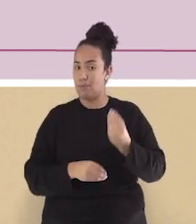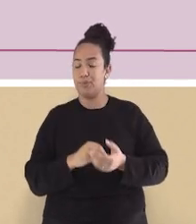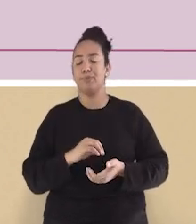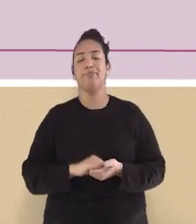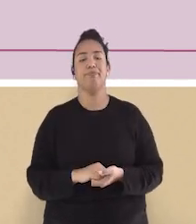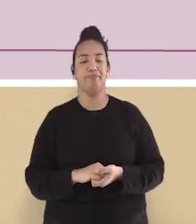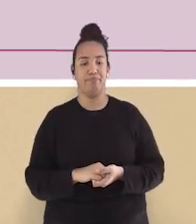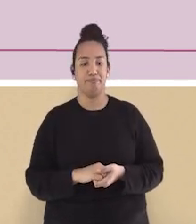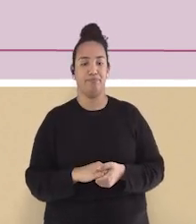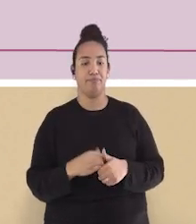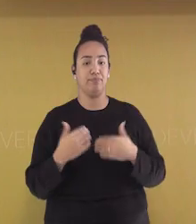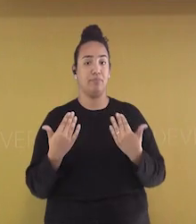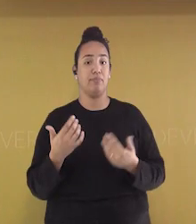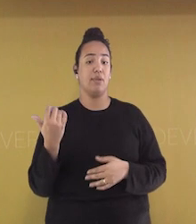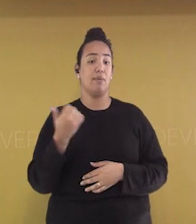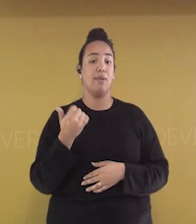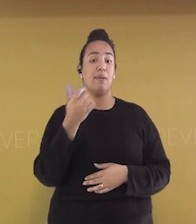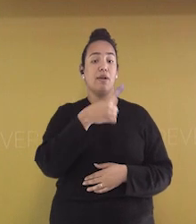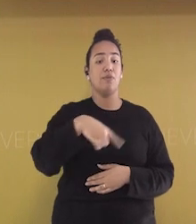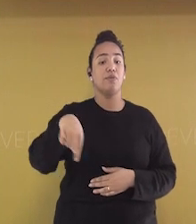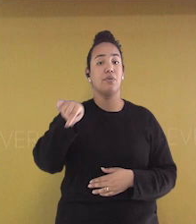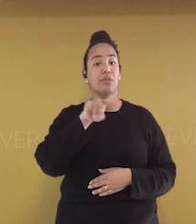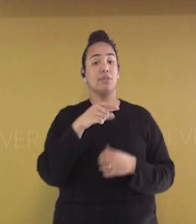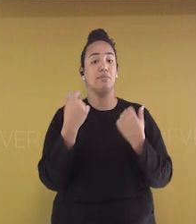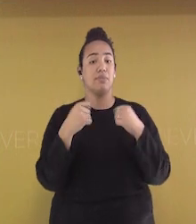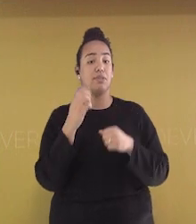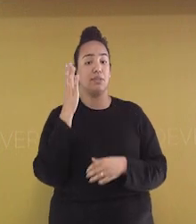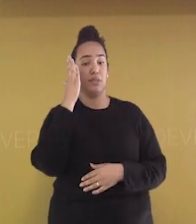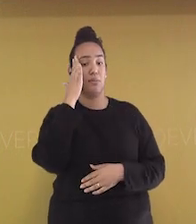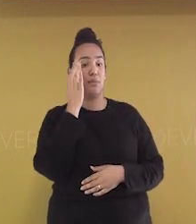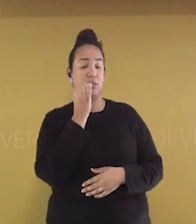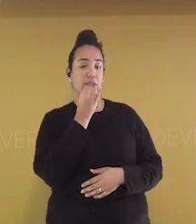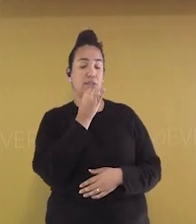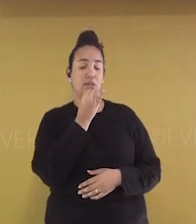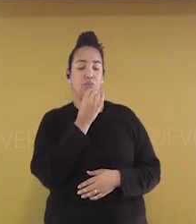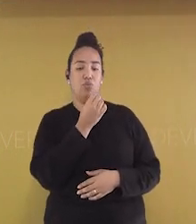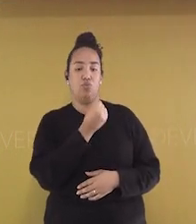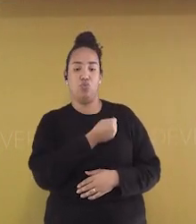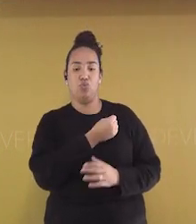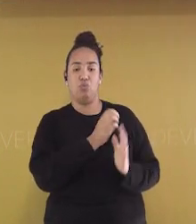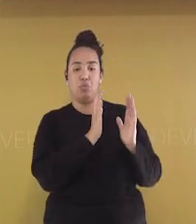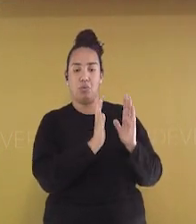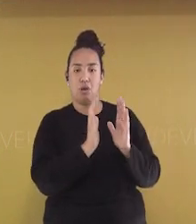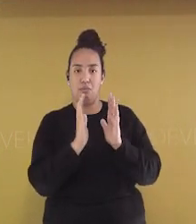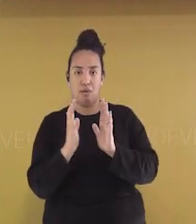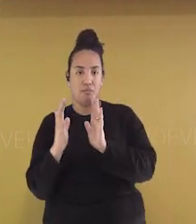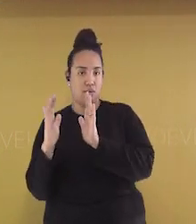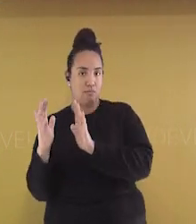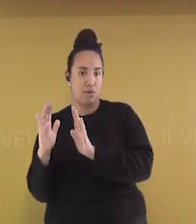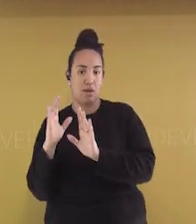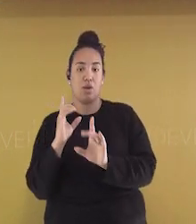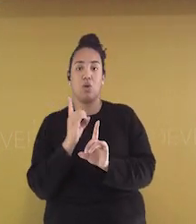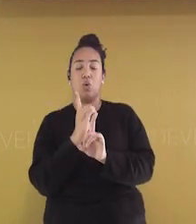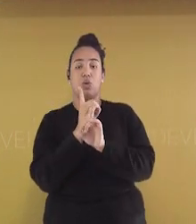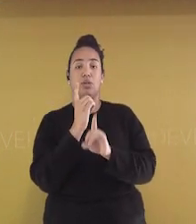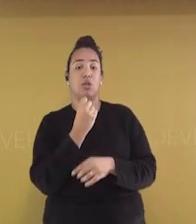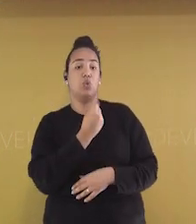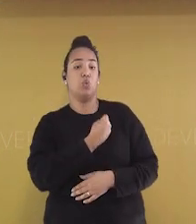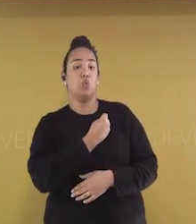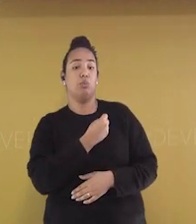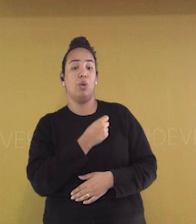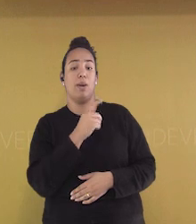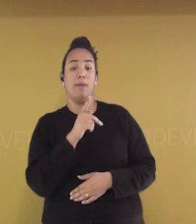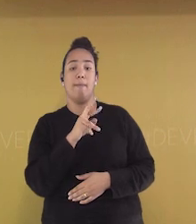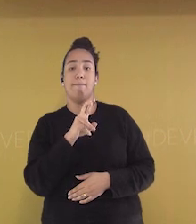explicar como funciona. Primeiro, você deve determinar um intervalo numérico para ser encontrado